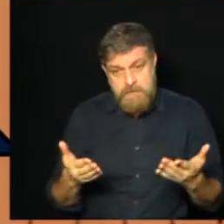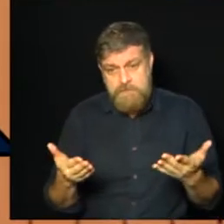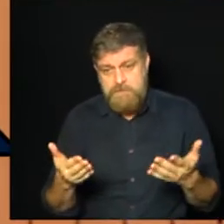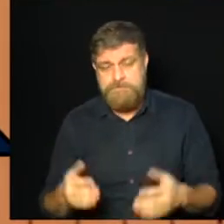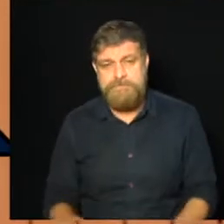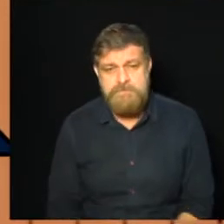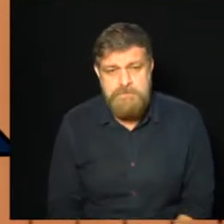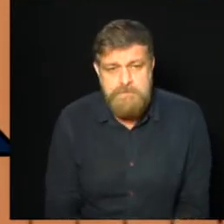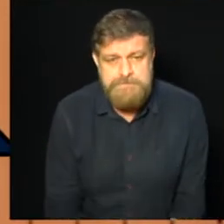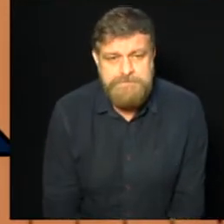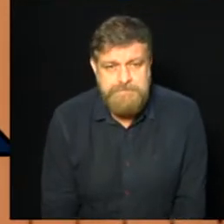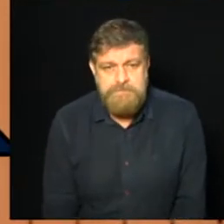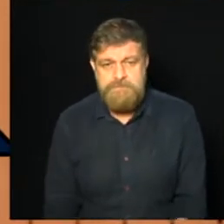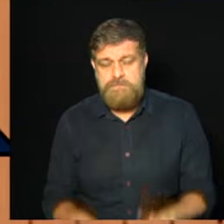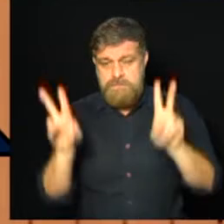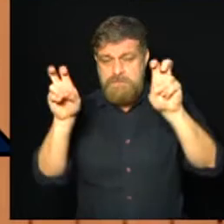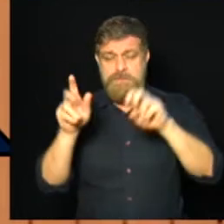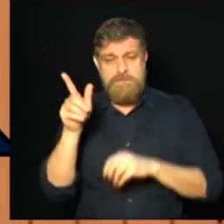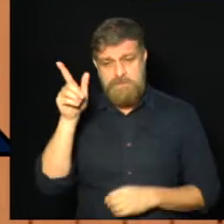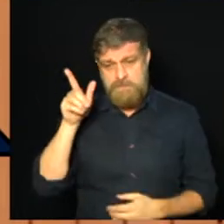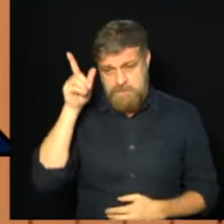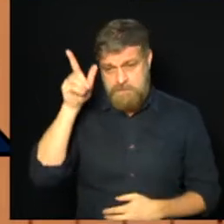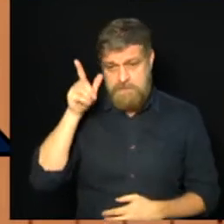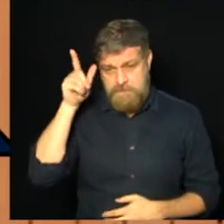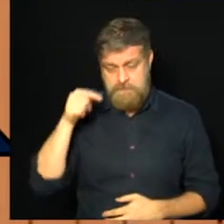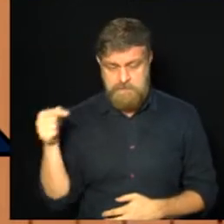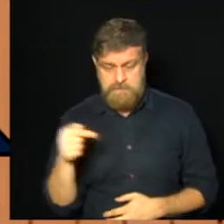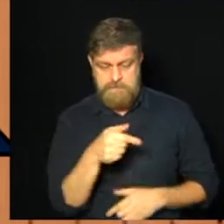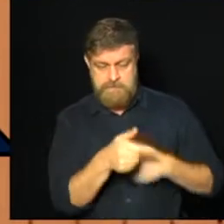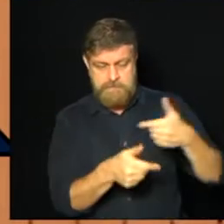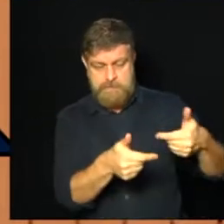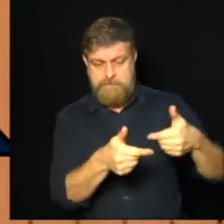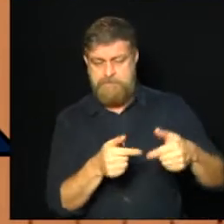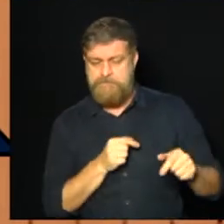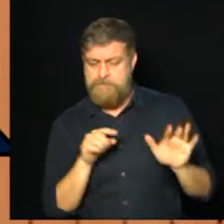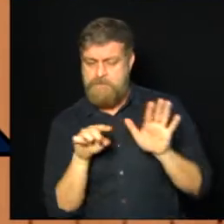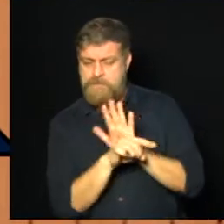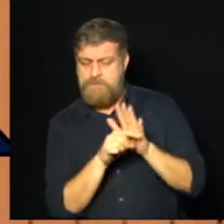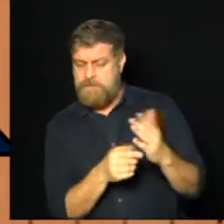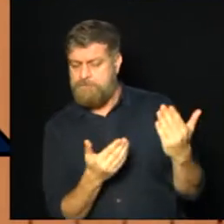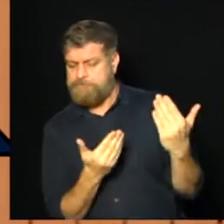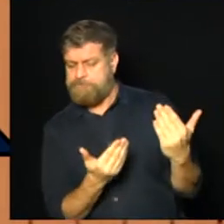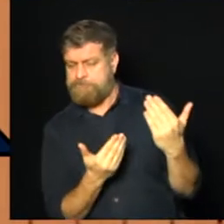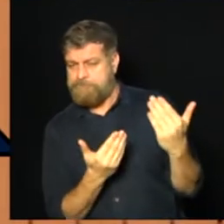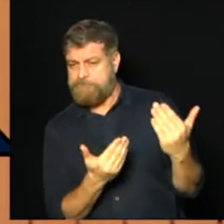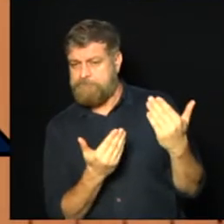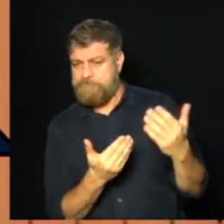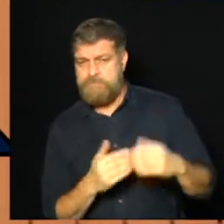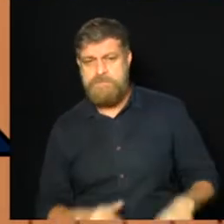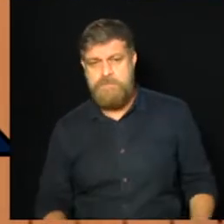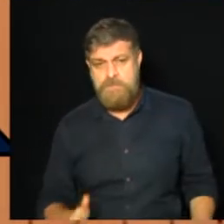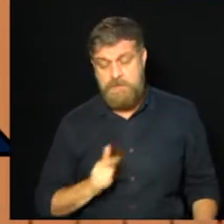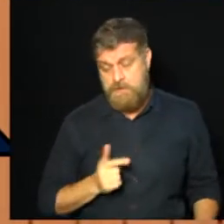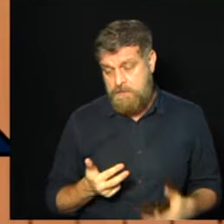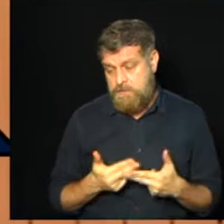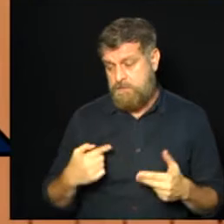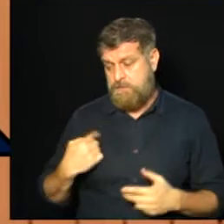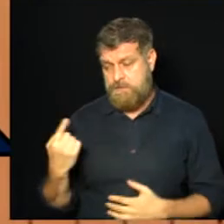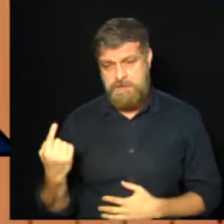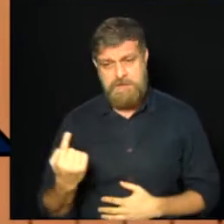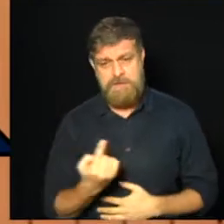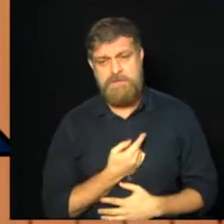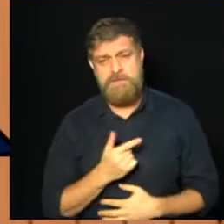é uma questão sobre a lógica do serviço, né? Eu estou questionando a lógica do serviço, que é uma coisa que nós vemos, e nós